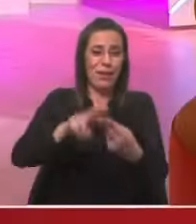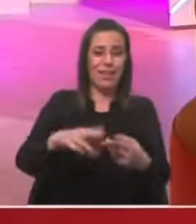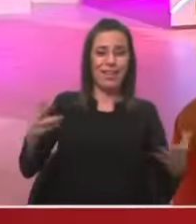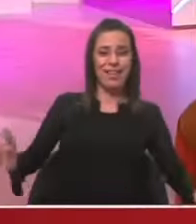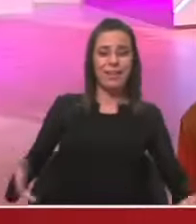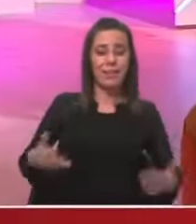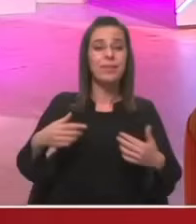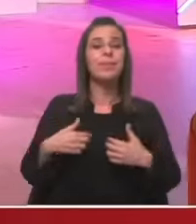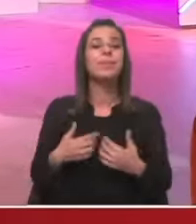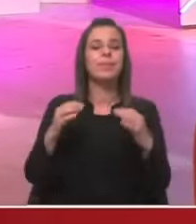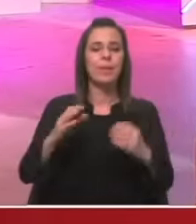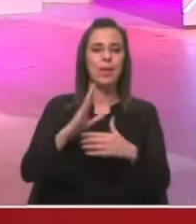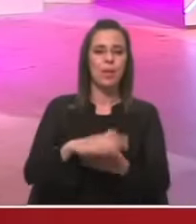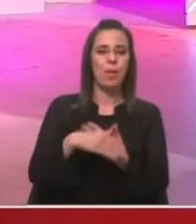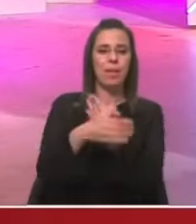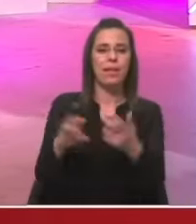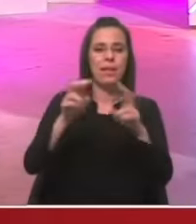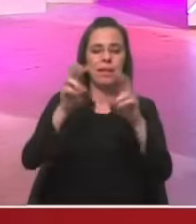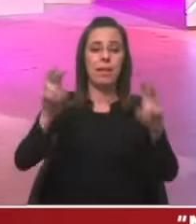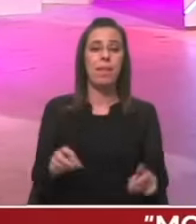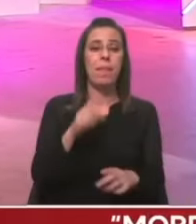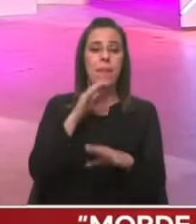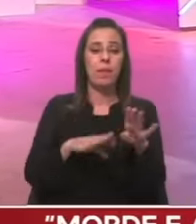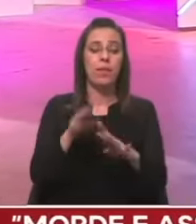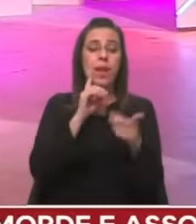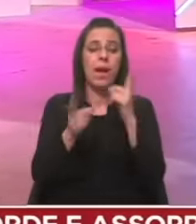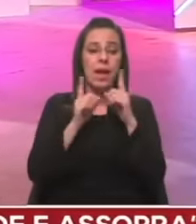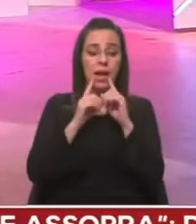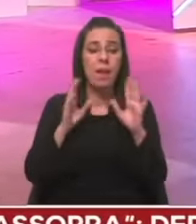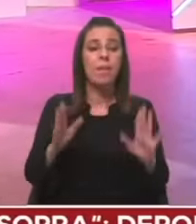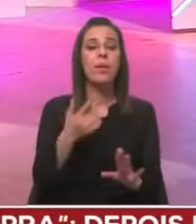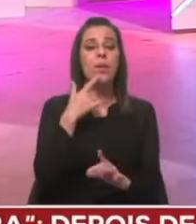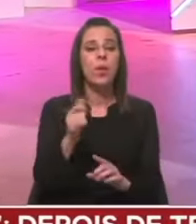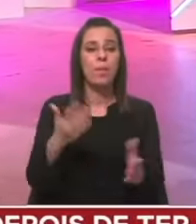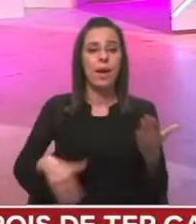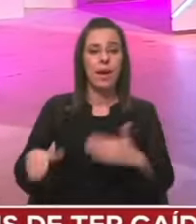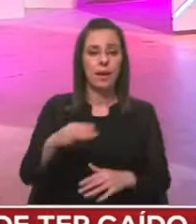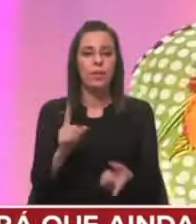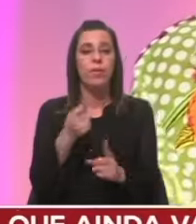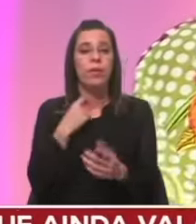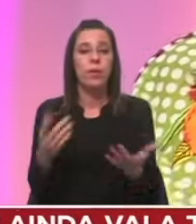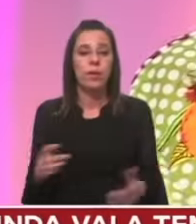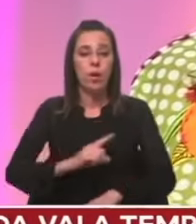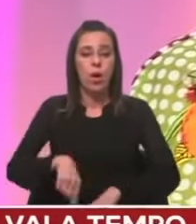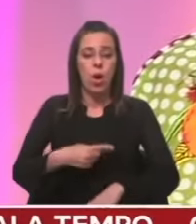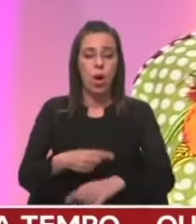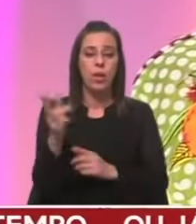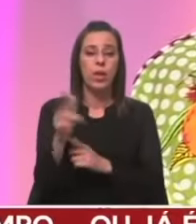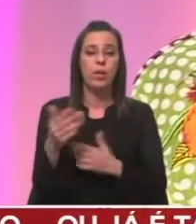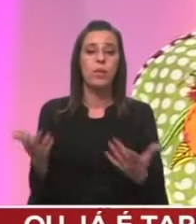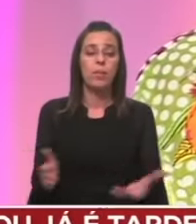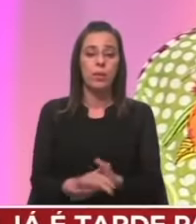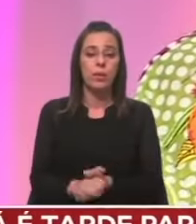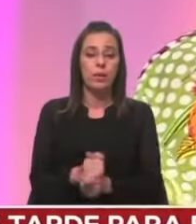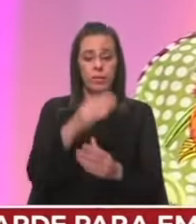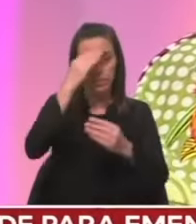obrigada sou uma cereia certificada que pode fazer animação mas que não pode nadar em Mar Alto São horas dentro de uma piscina